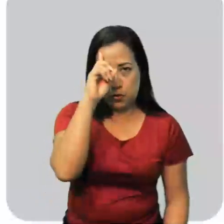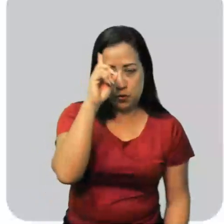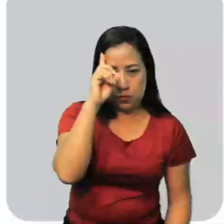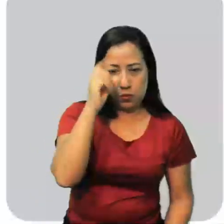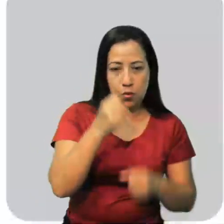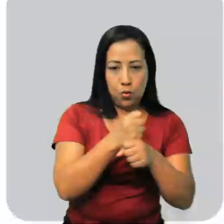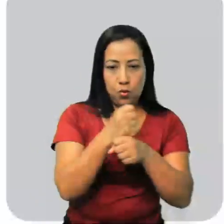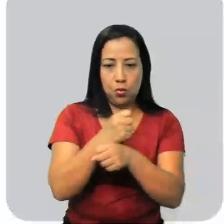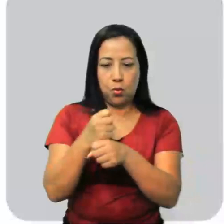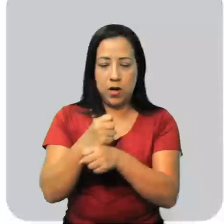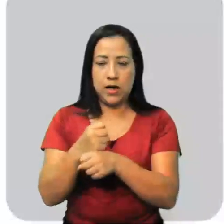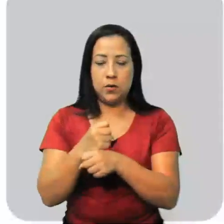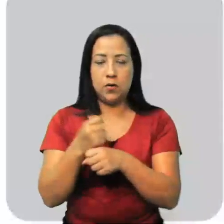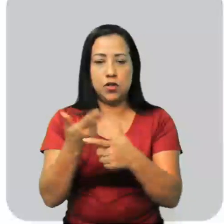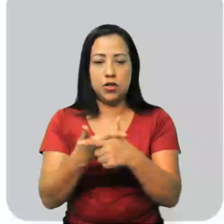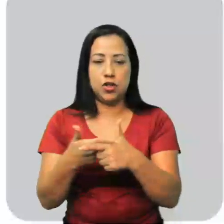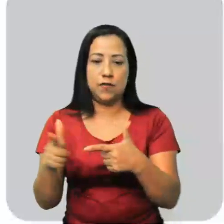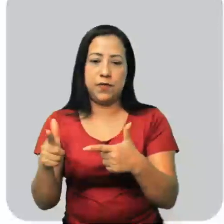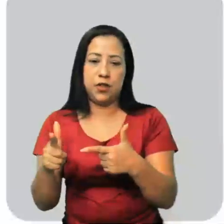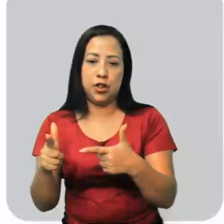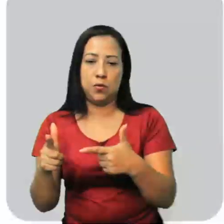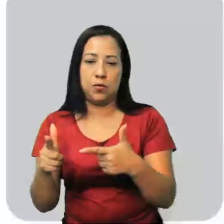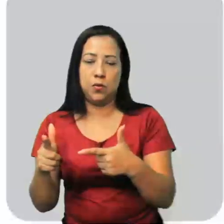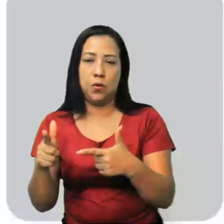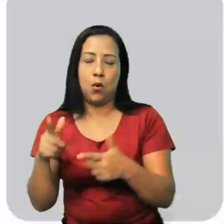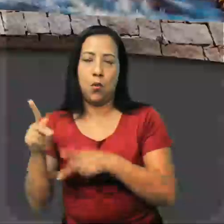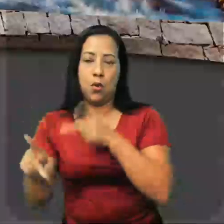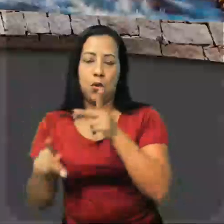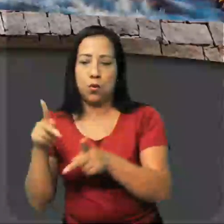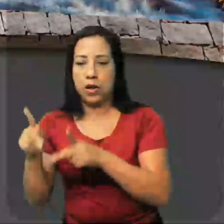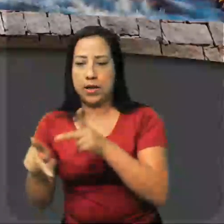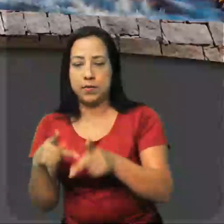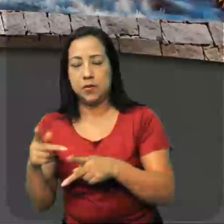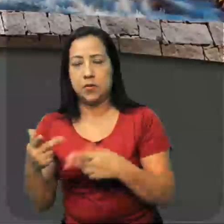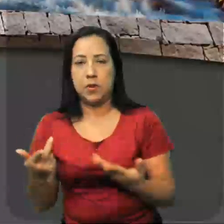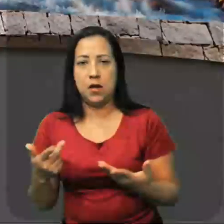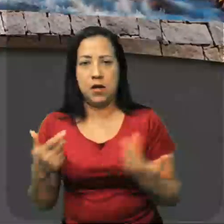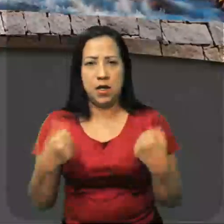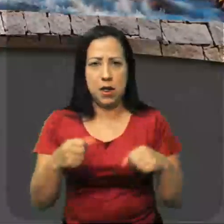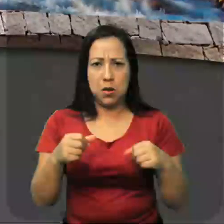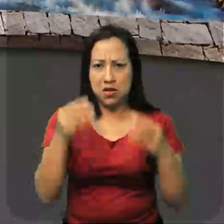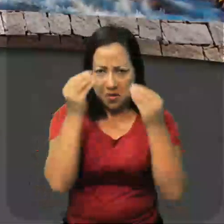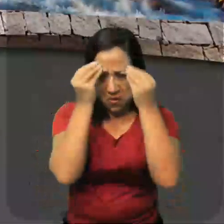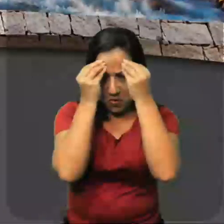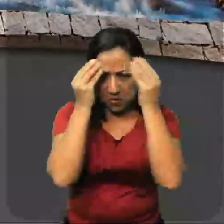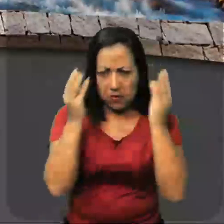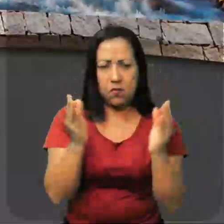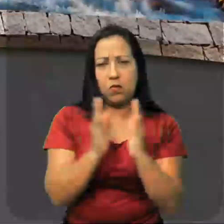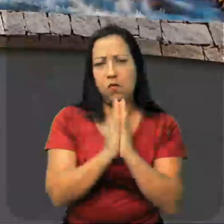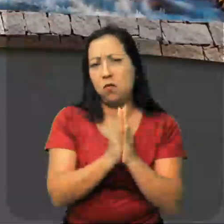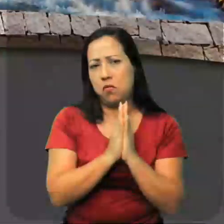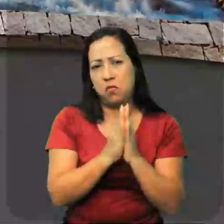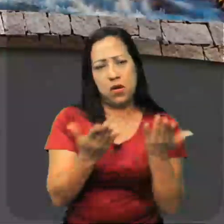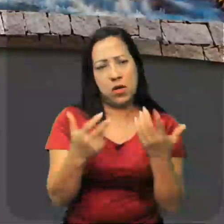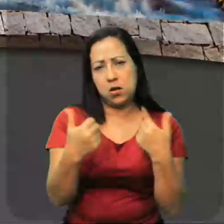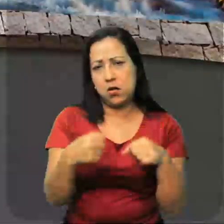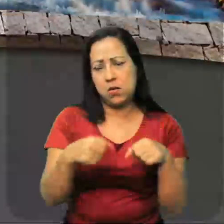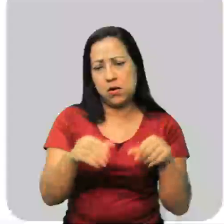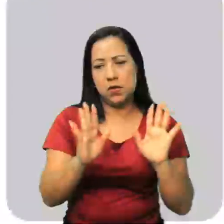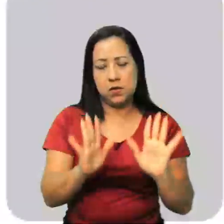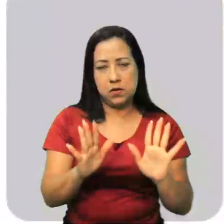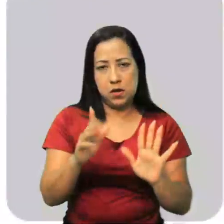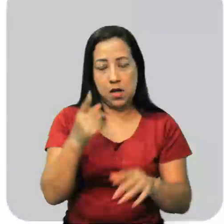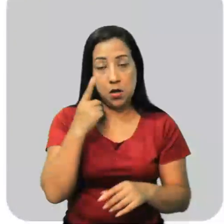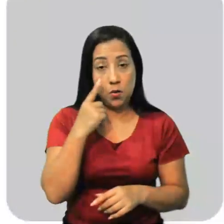a matemáticazinha. Não precisa memorizar esta fórmula, pelo amor de Deus. Tá?